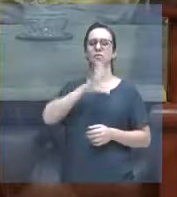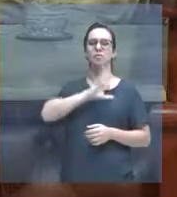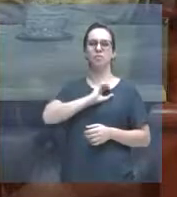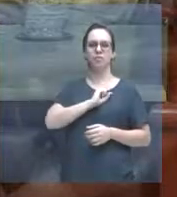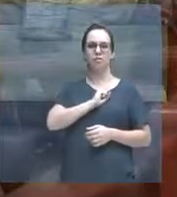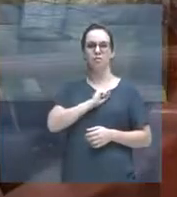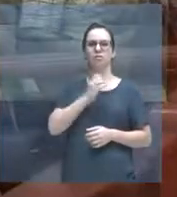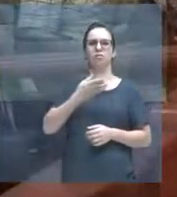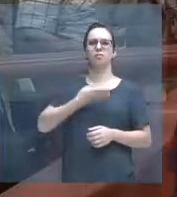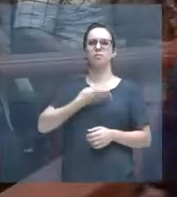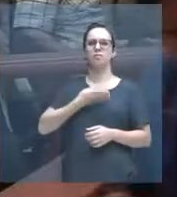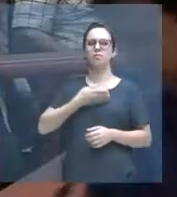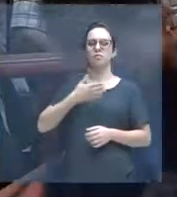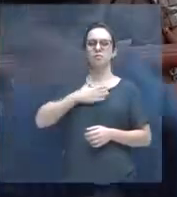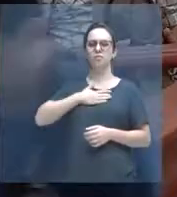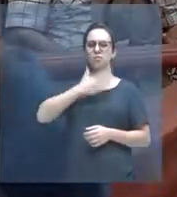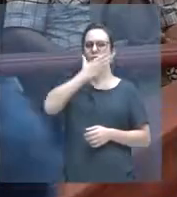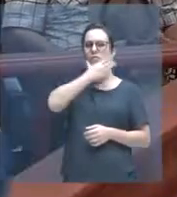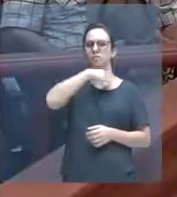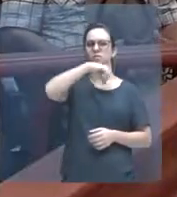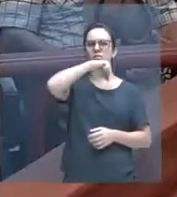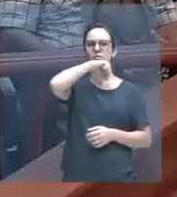pai. Né? E